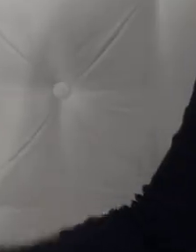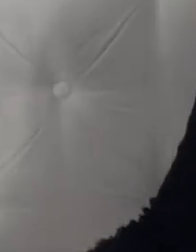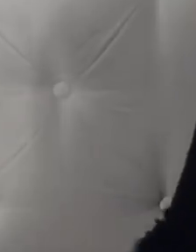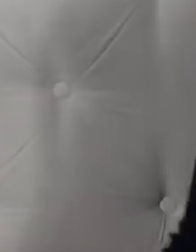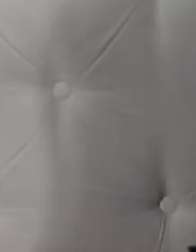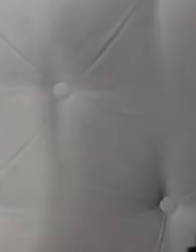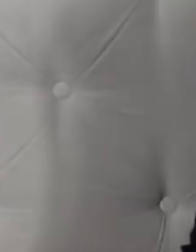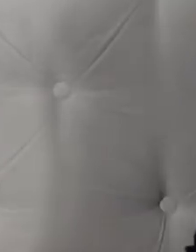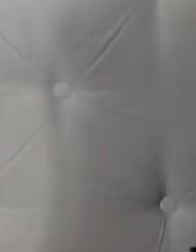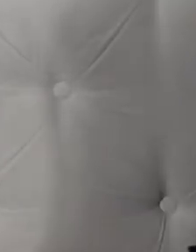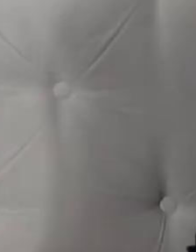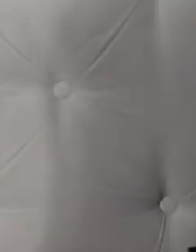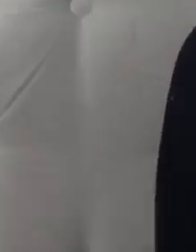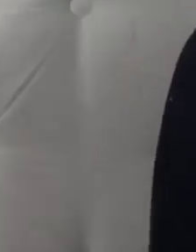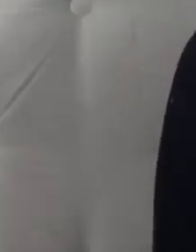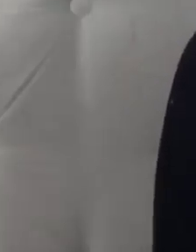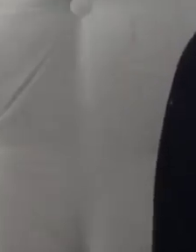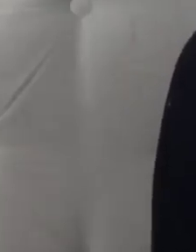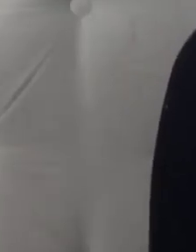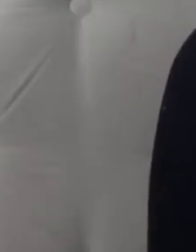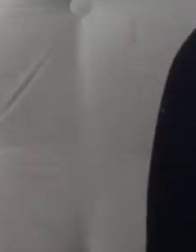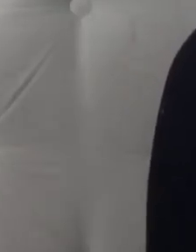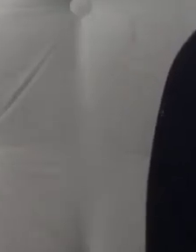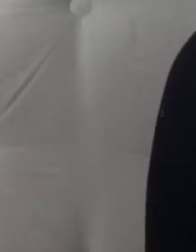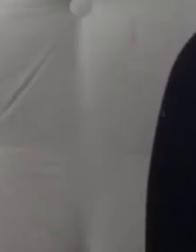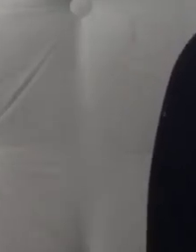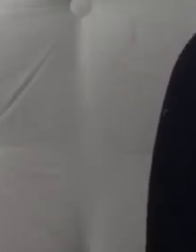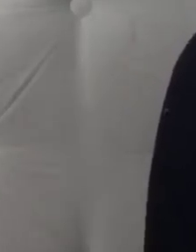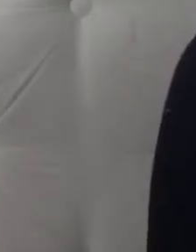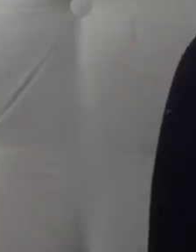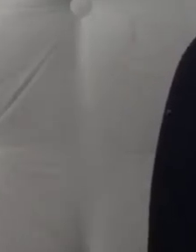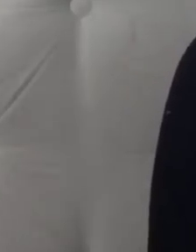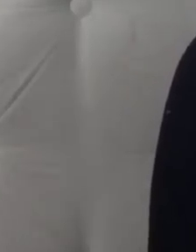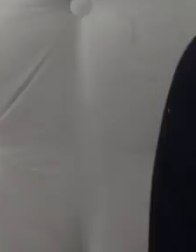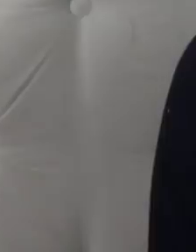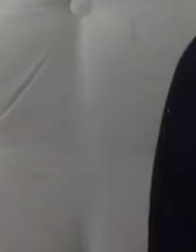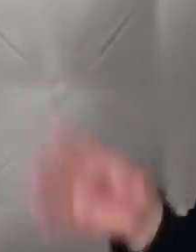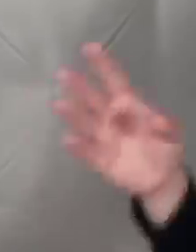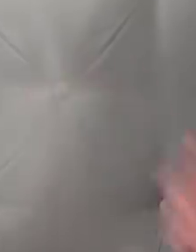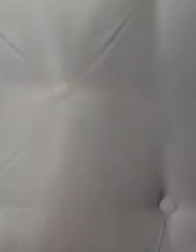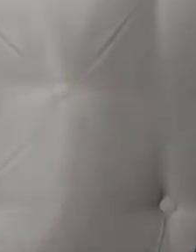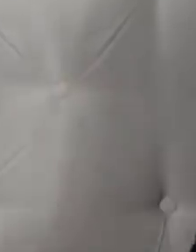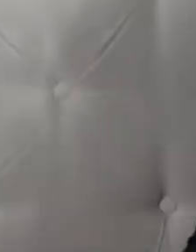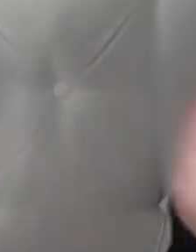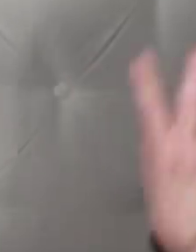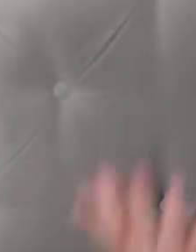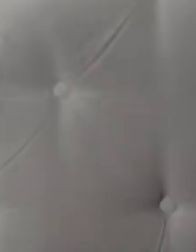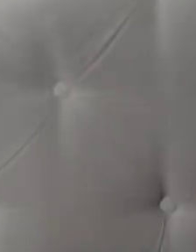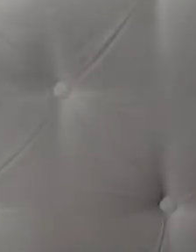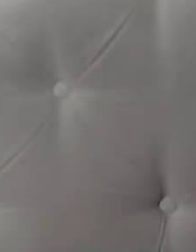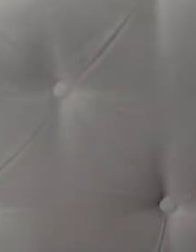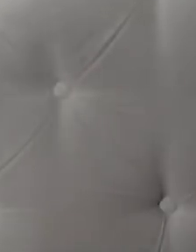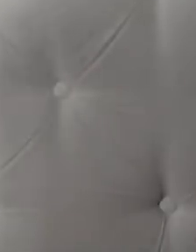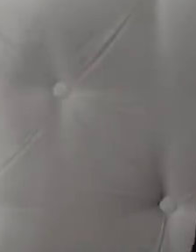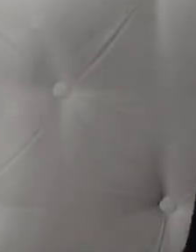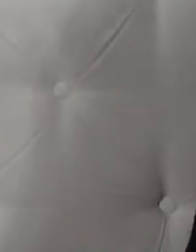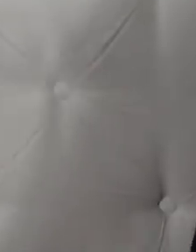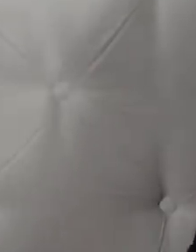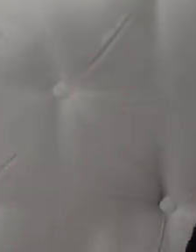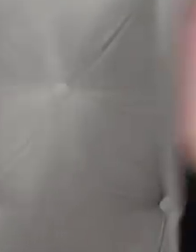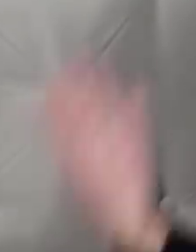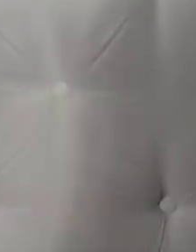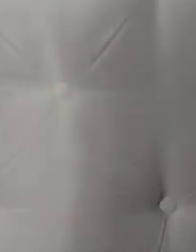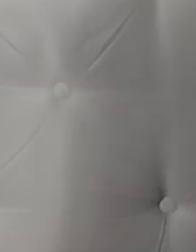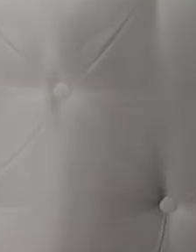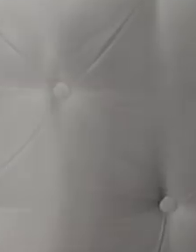fato, agride muito a minha inteligência. Os caras sentiram, fiote, sentiram muito. Mas vamos às conclusões dos senadores sobre